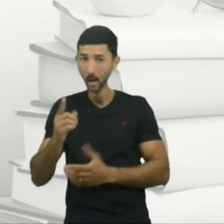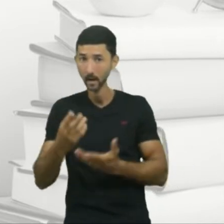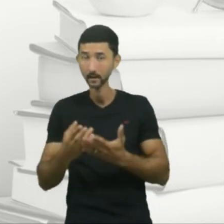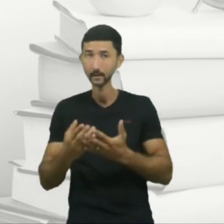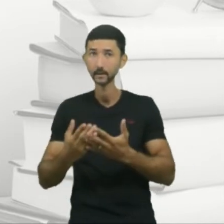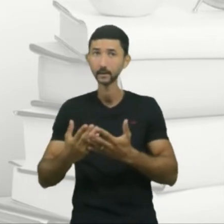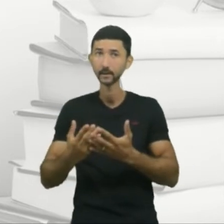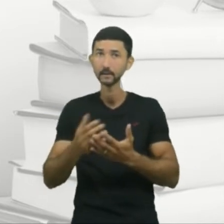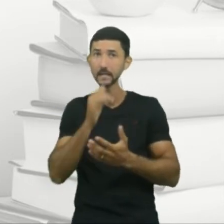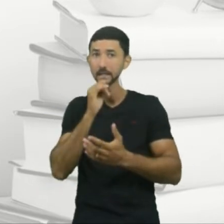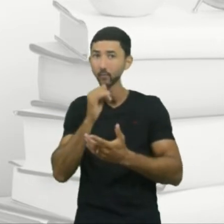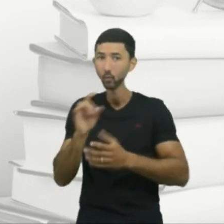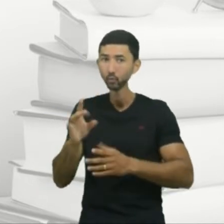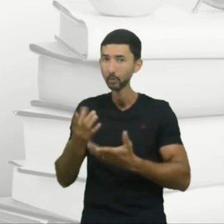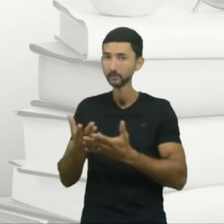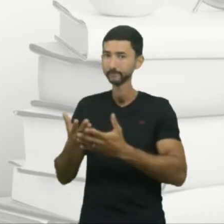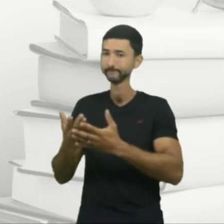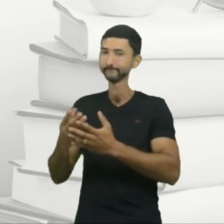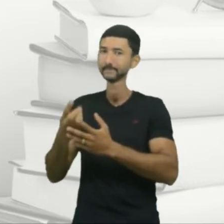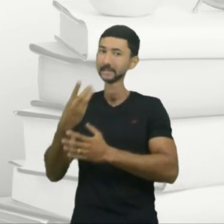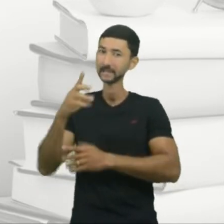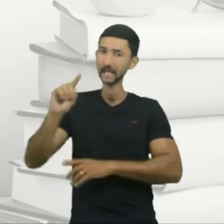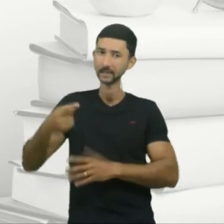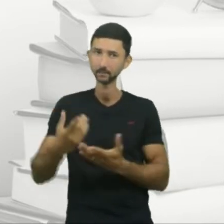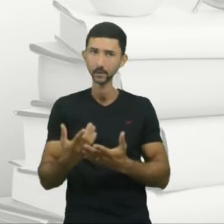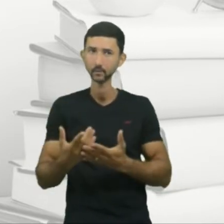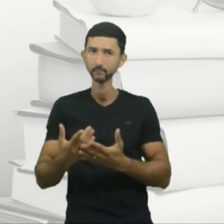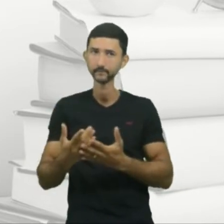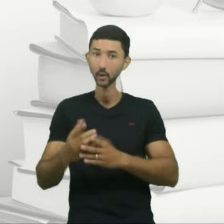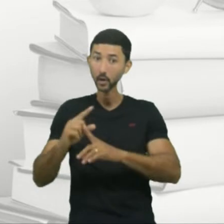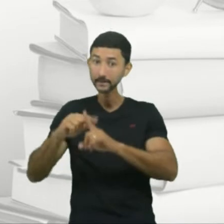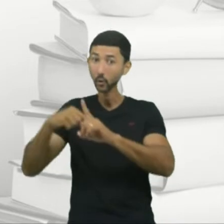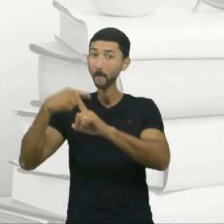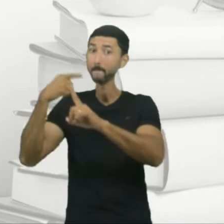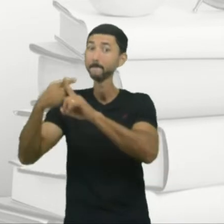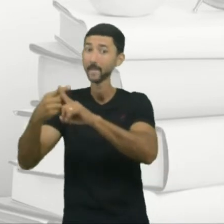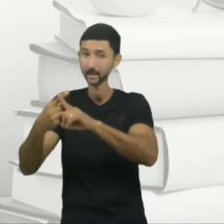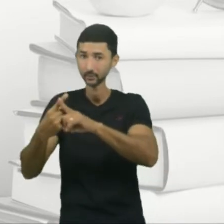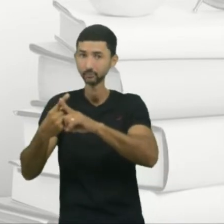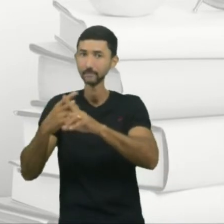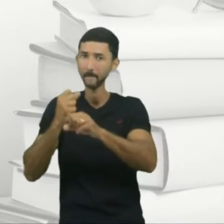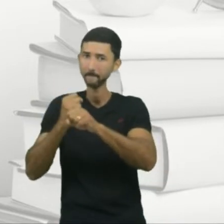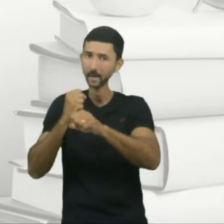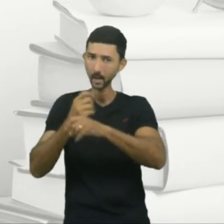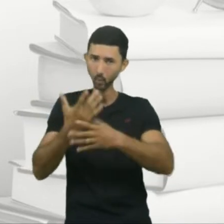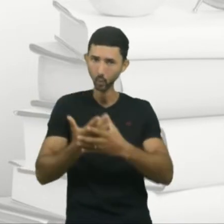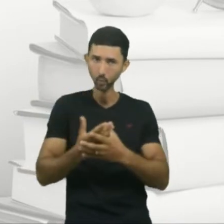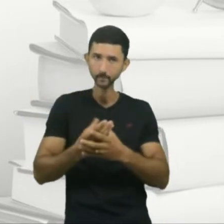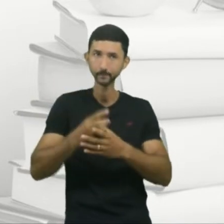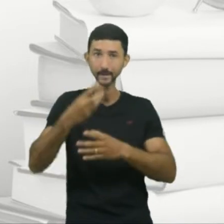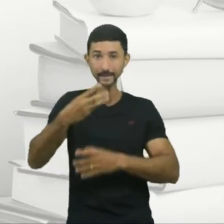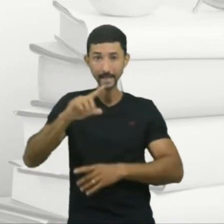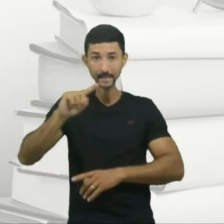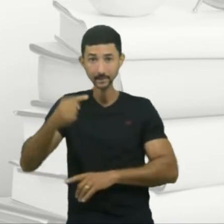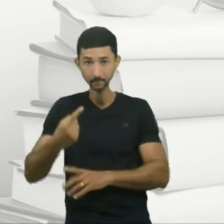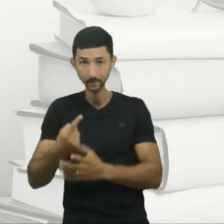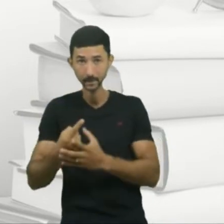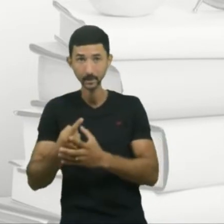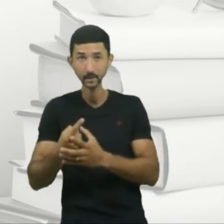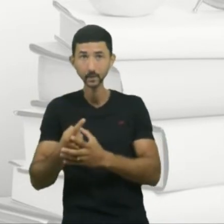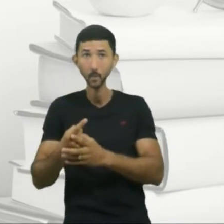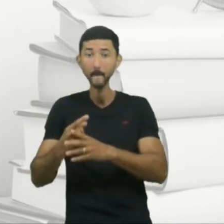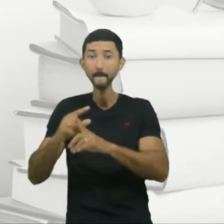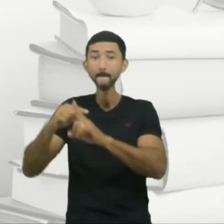tem mais apenas R$ 3.000. Agora você tem os R$ 3.000 somado ao valor